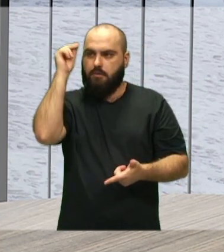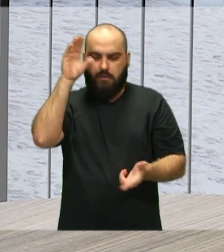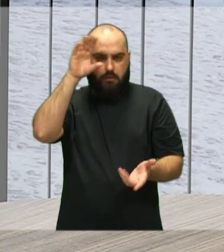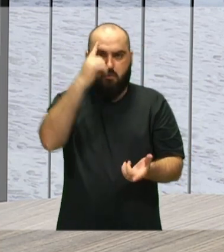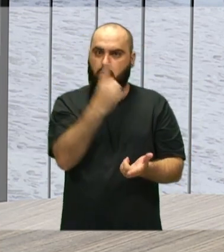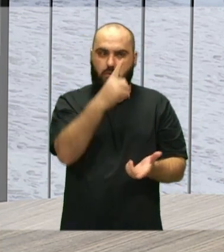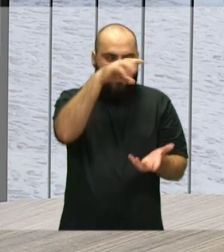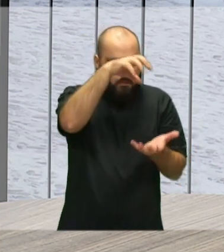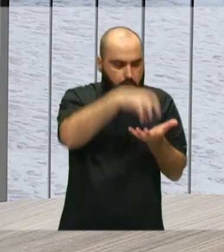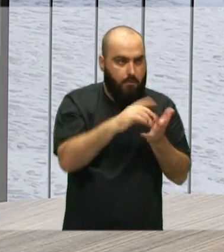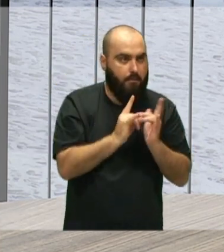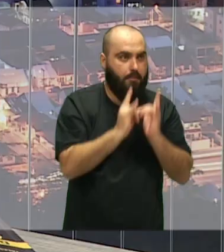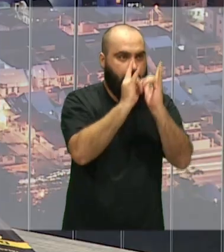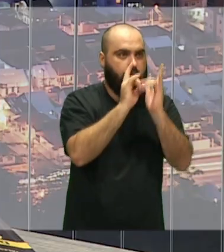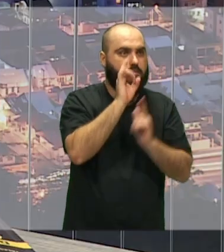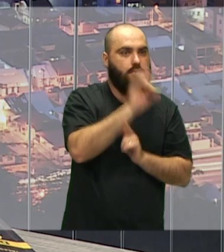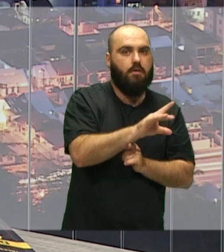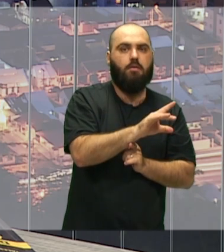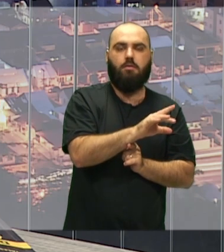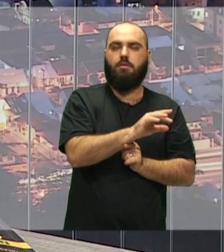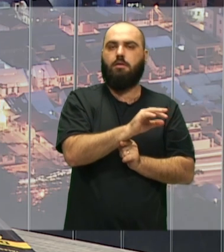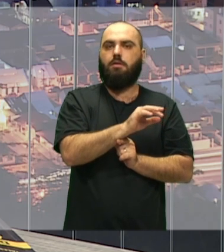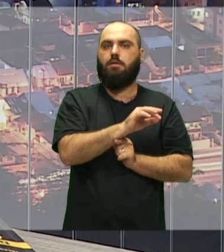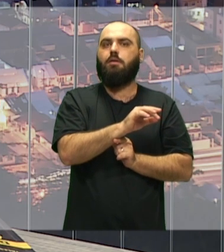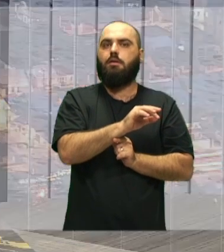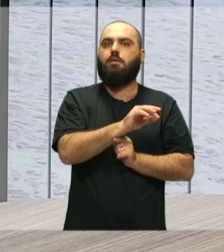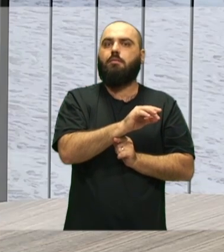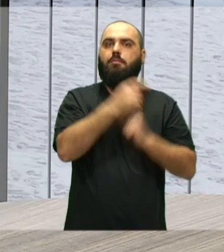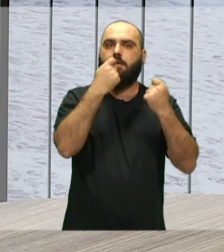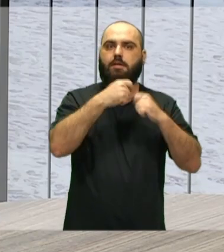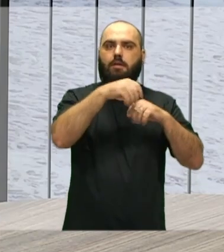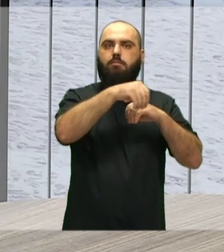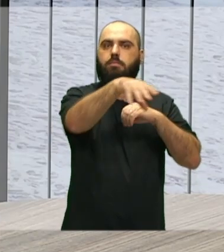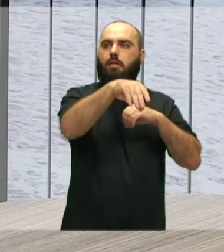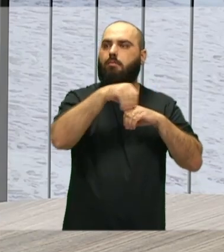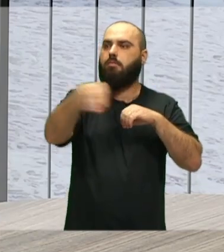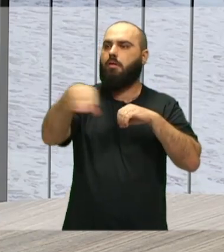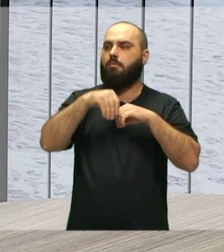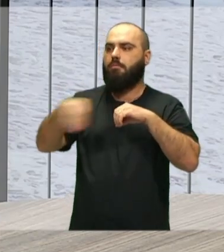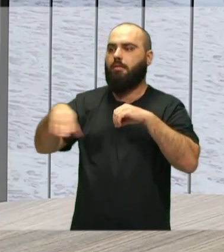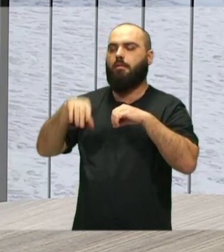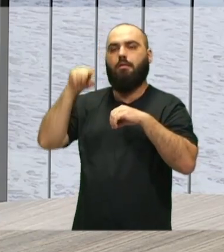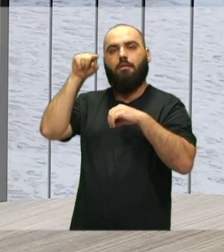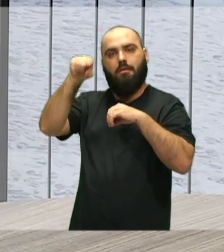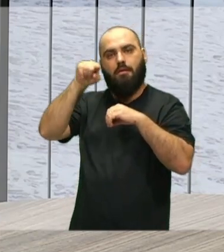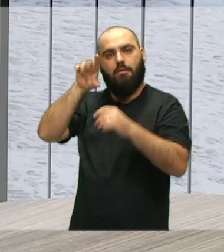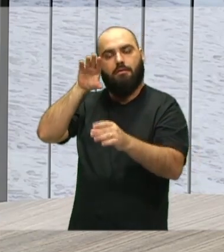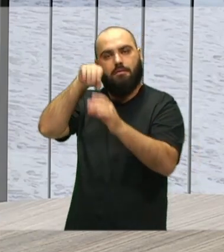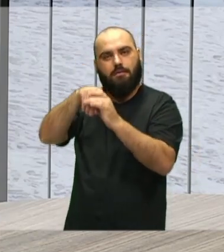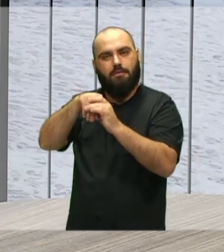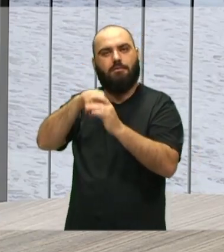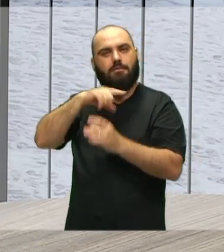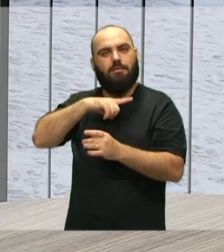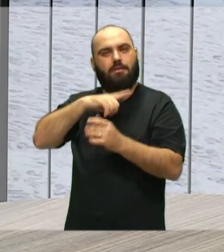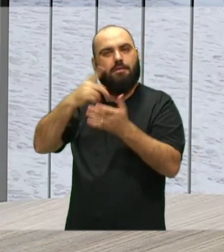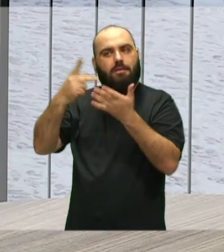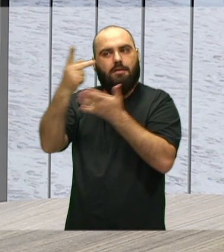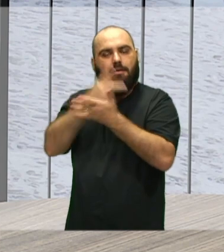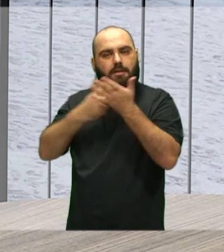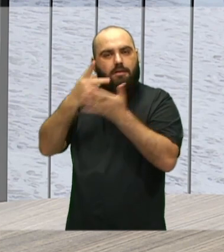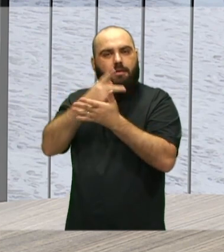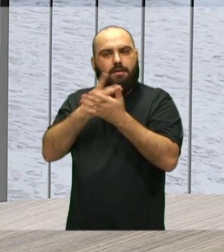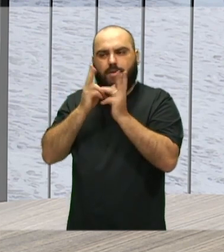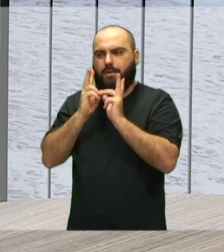poder administrativo. Lá vai estar um desenho. Então, todos os temas que a gente fala sempre vai ter alguns